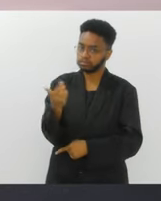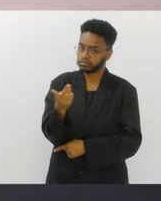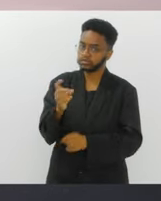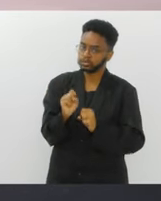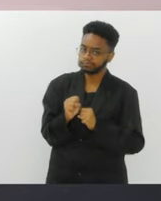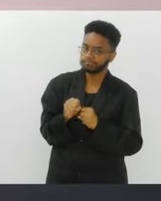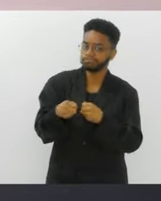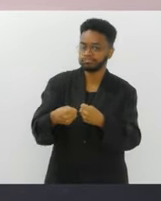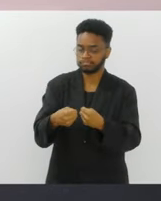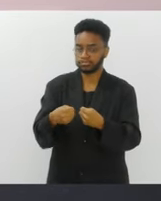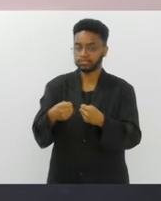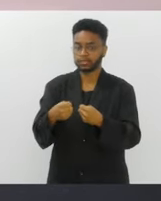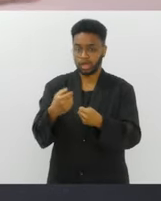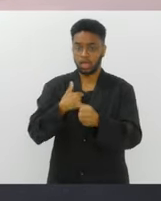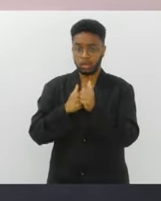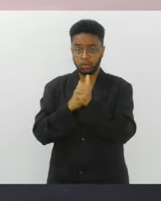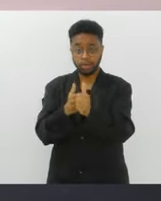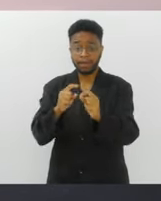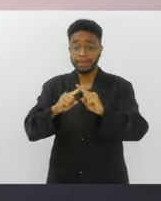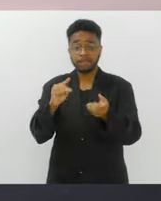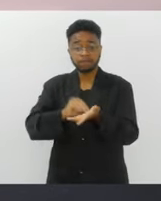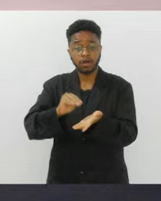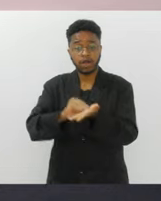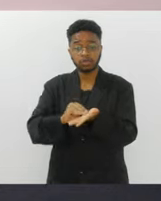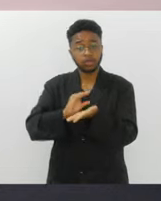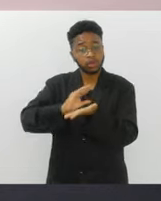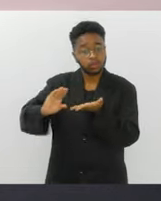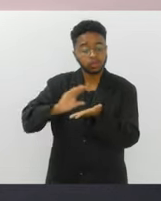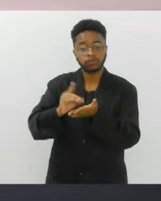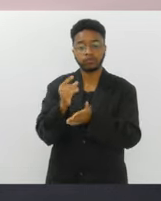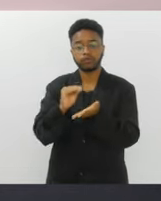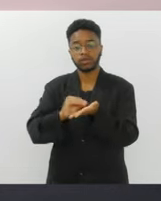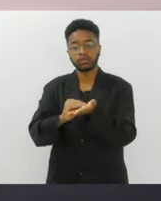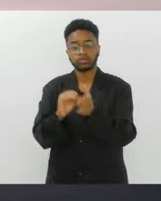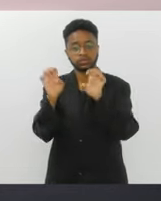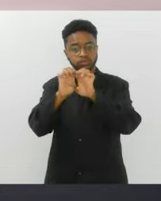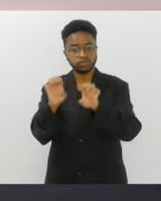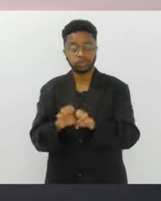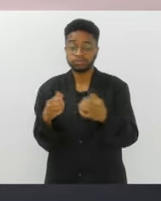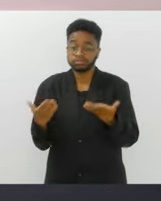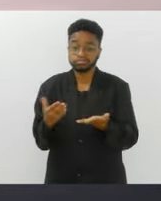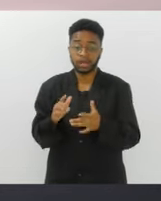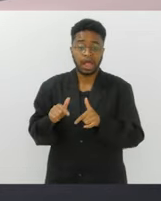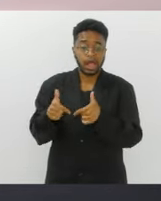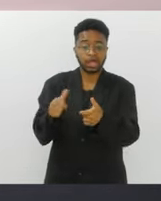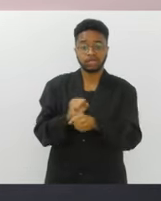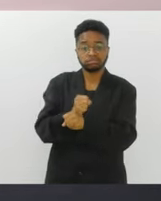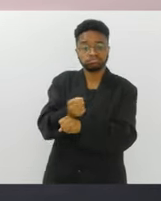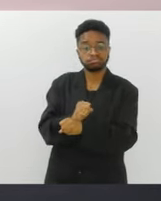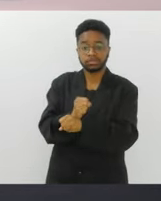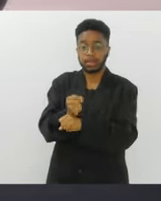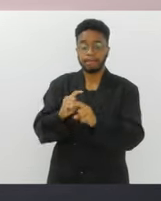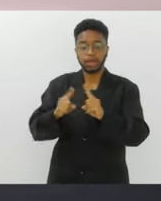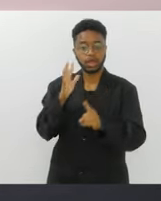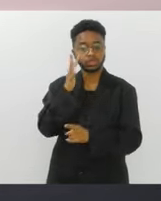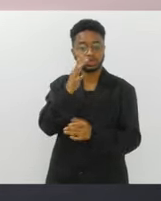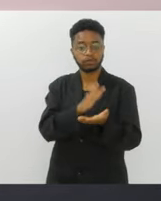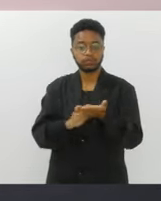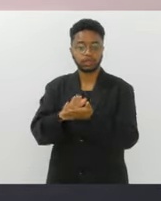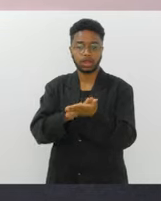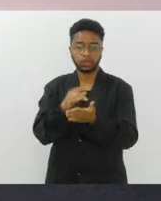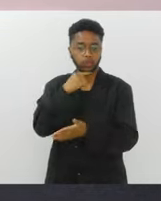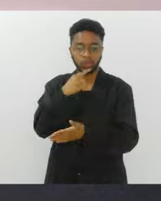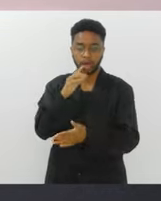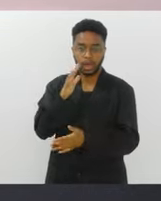acompanhando. Mas não tem recurso, não tem estrutura. Então, fica enxugando gelo, e nada está